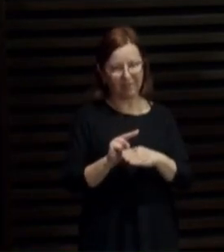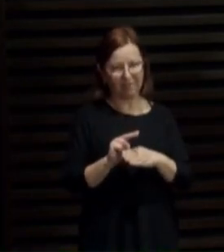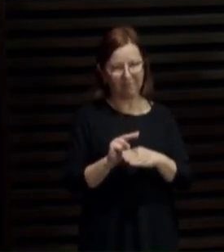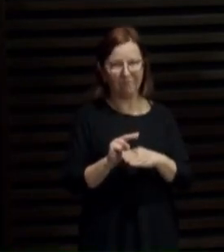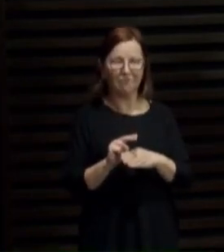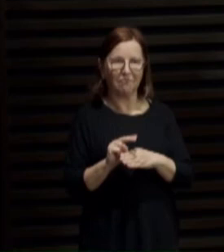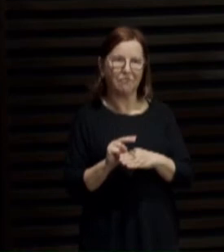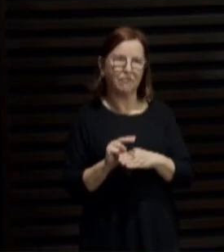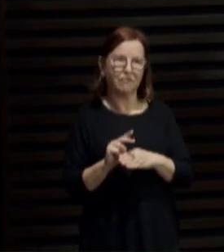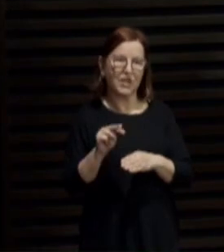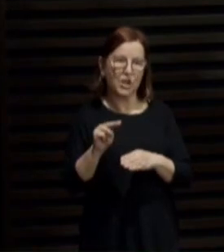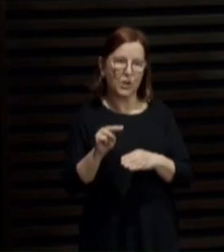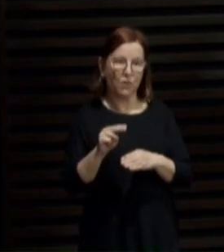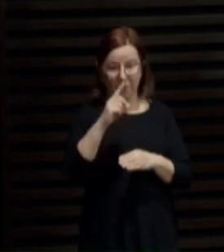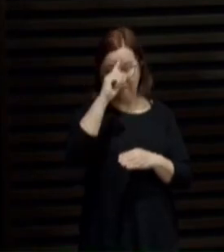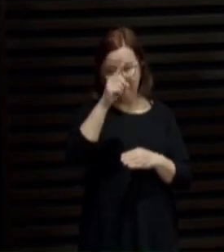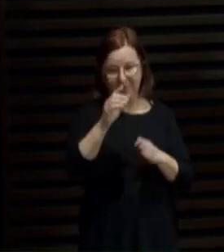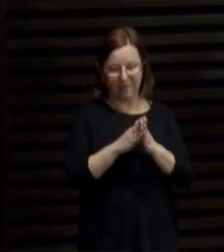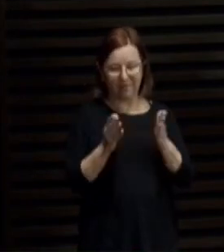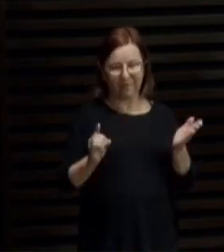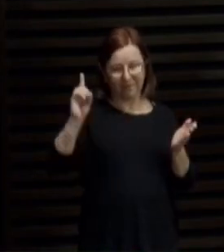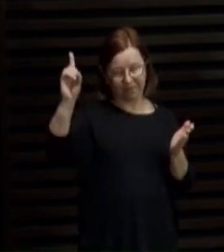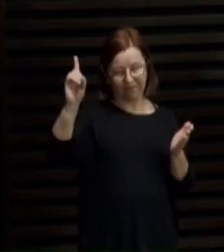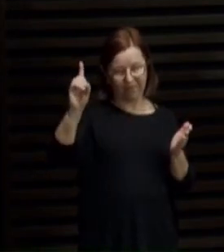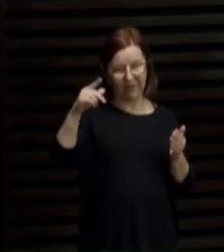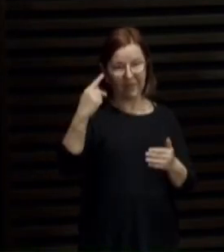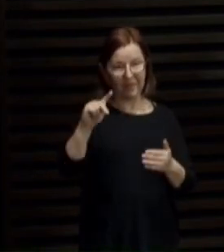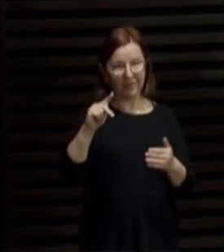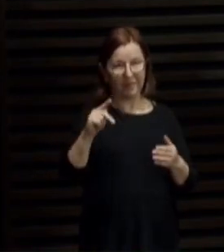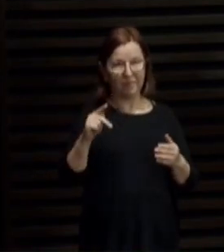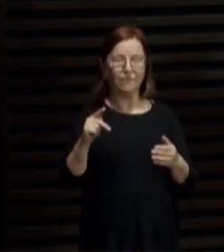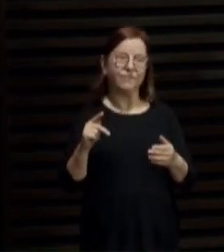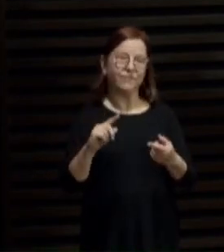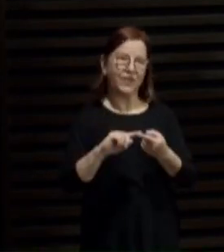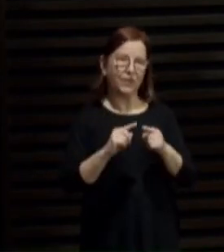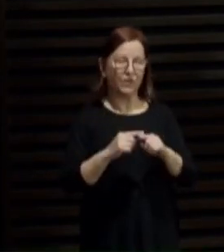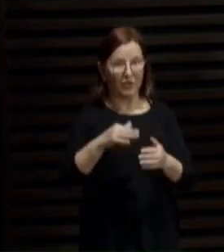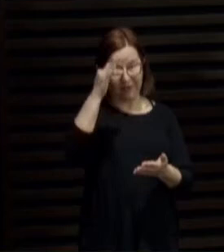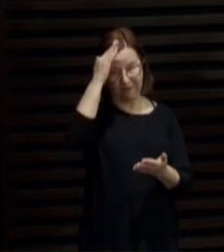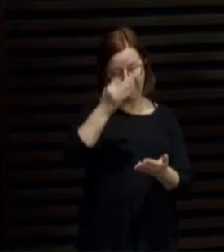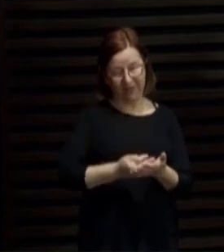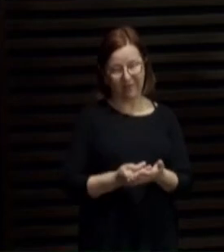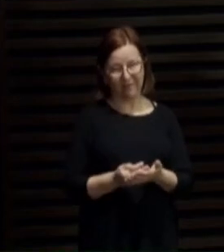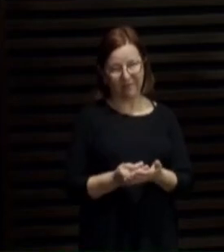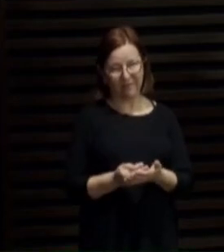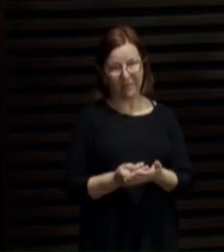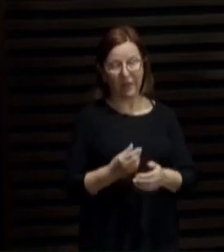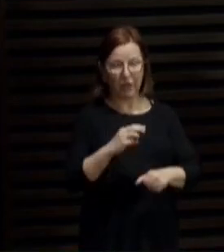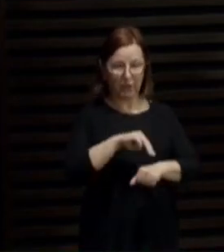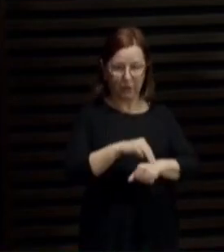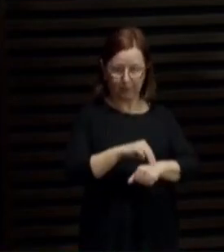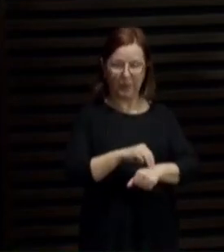e em seu pacto de fé. E os membros precisam corresponder aos deveres que